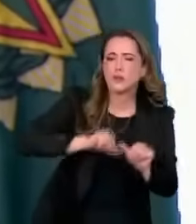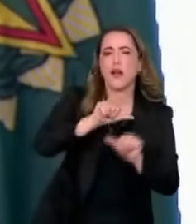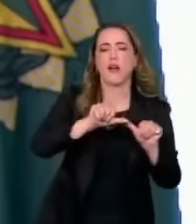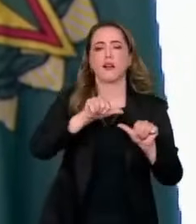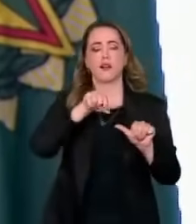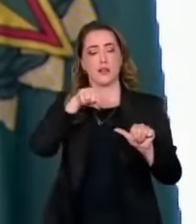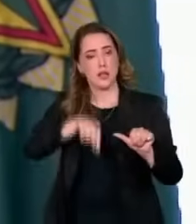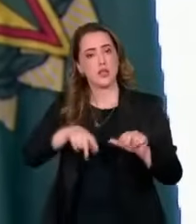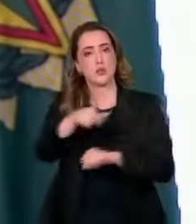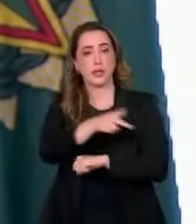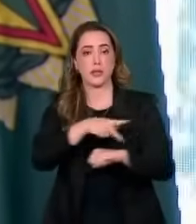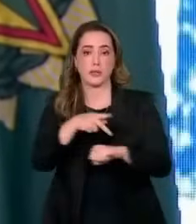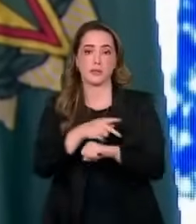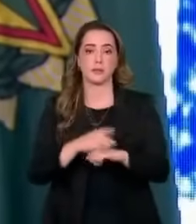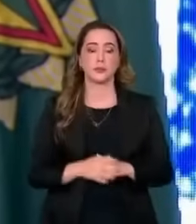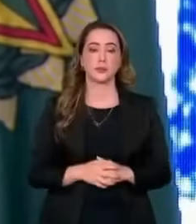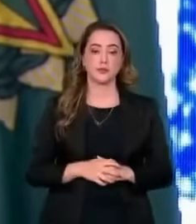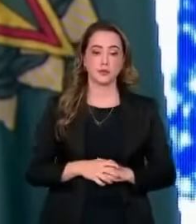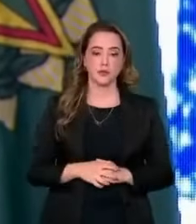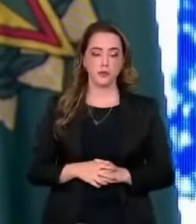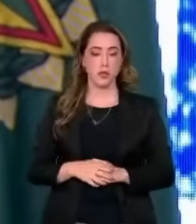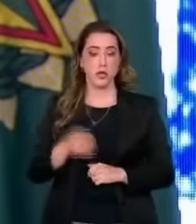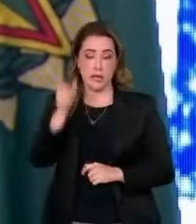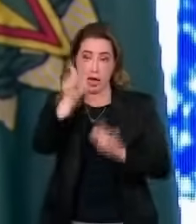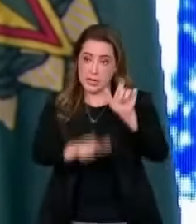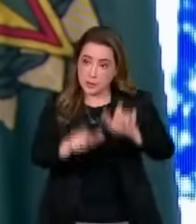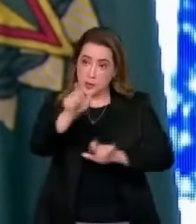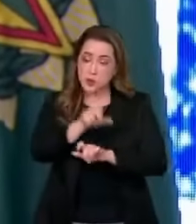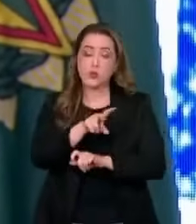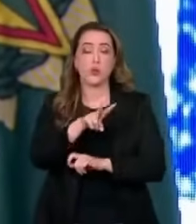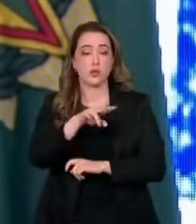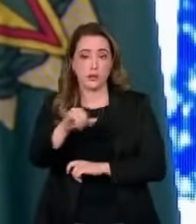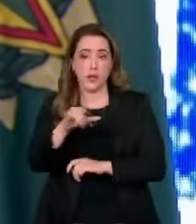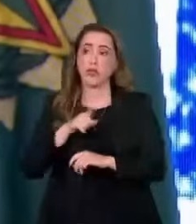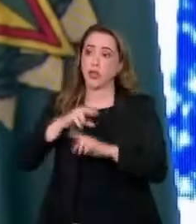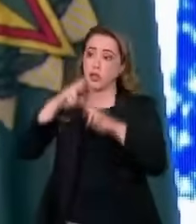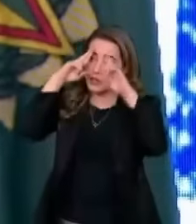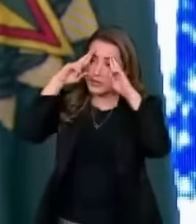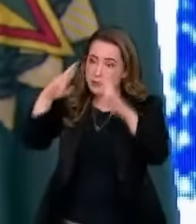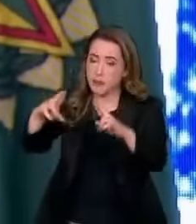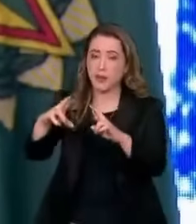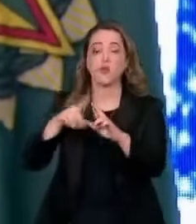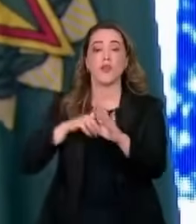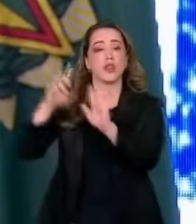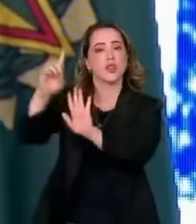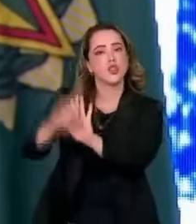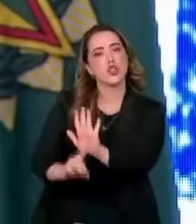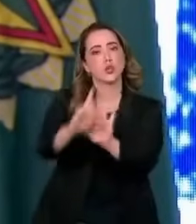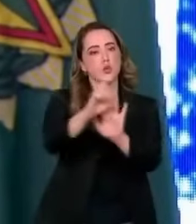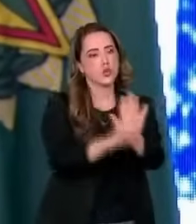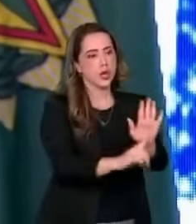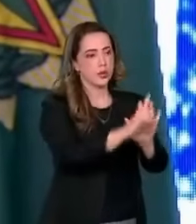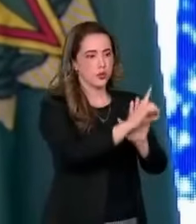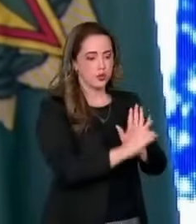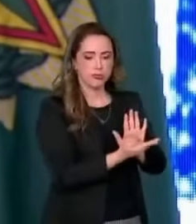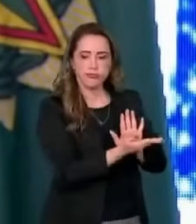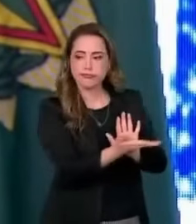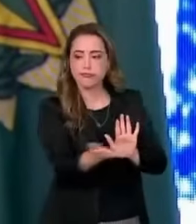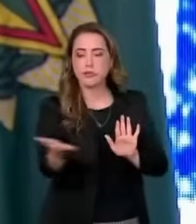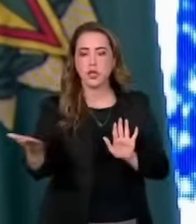país. As pessoas vão ser tratadas com respeito e com dignidade. As pessoas